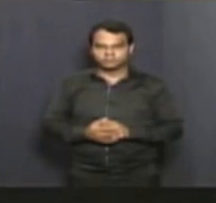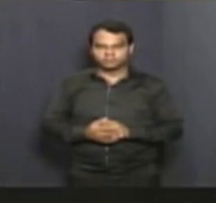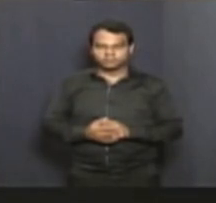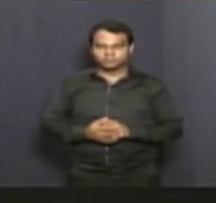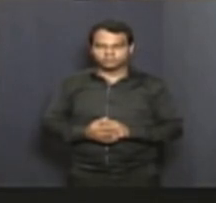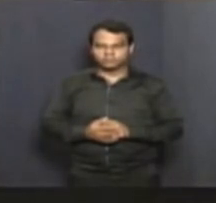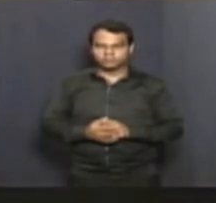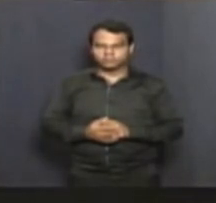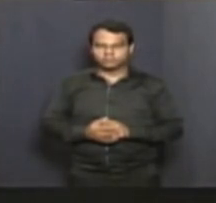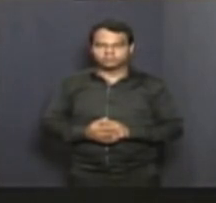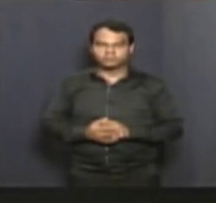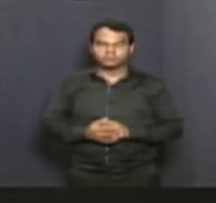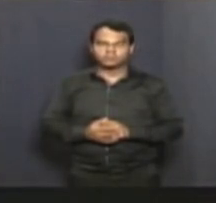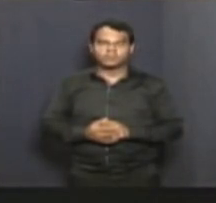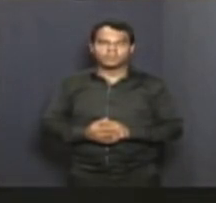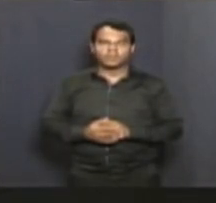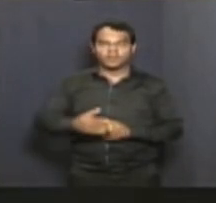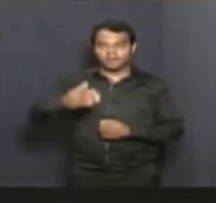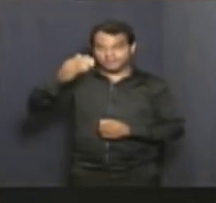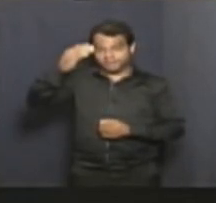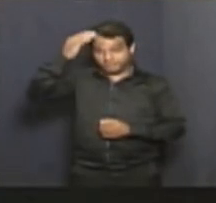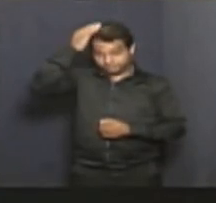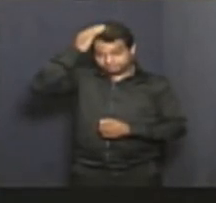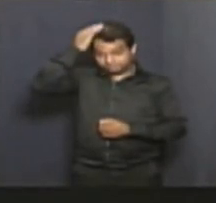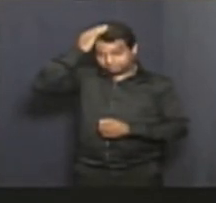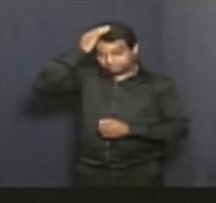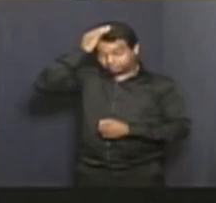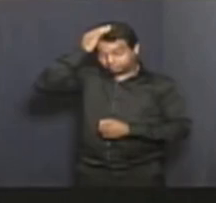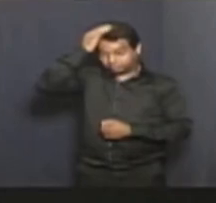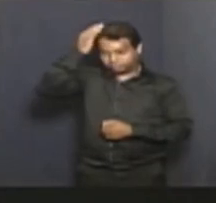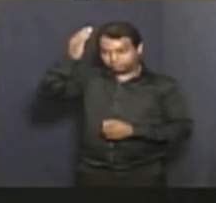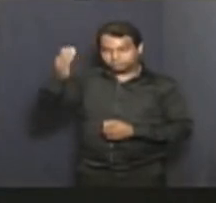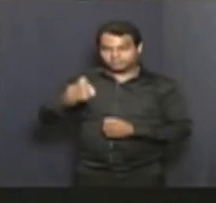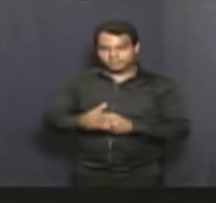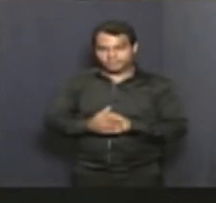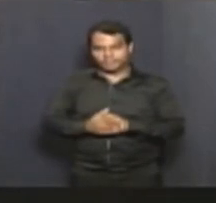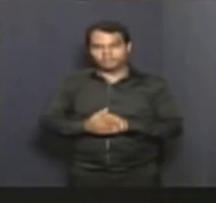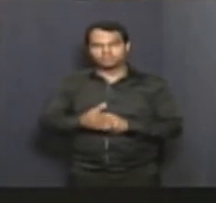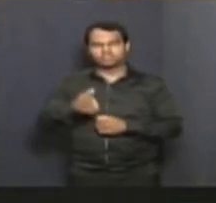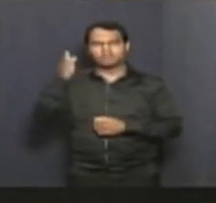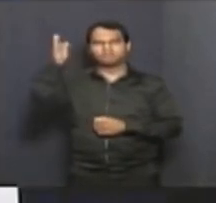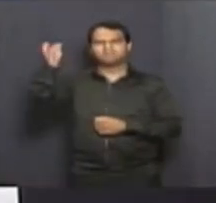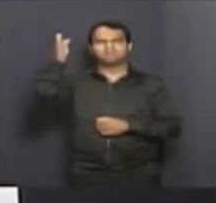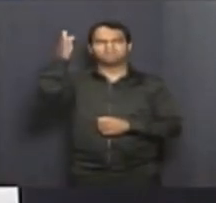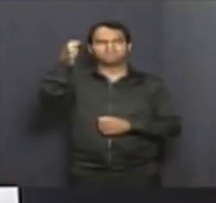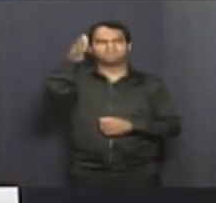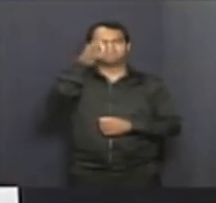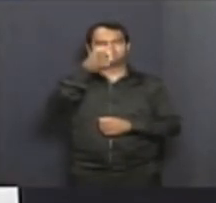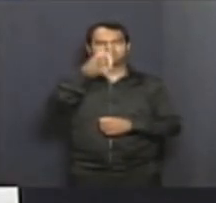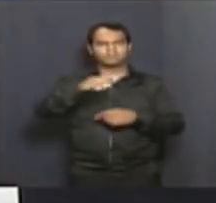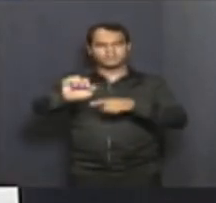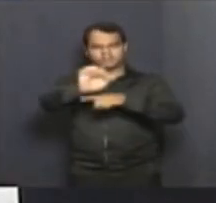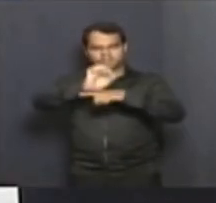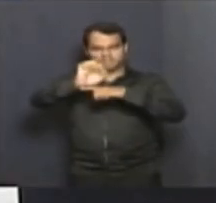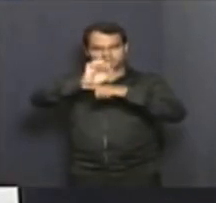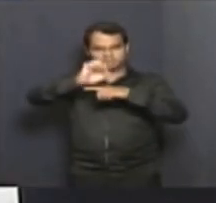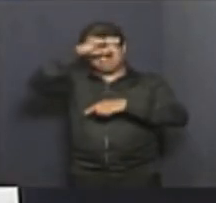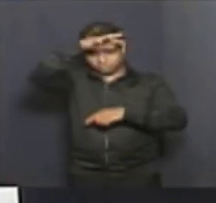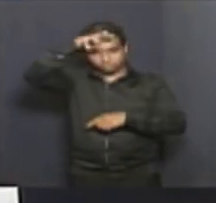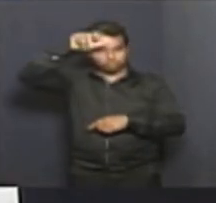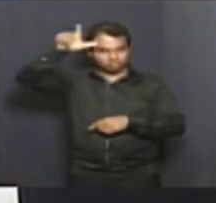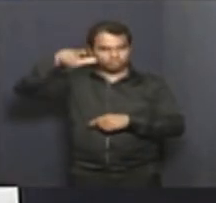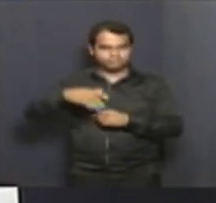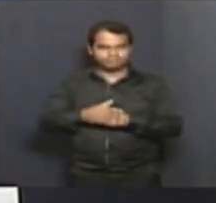o candidato reinaldo andando pelo estado constato